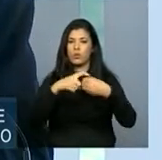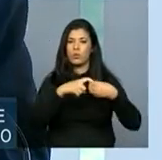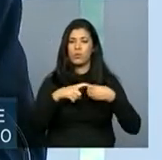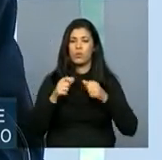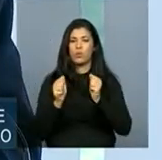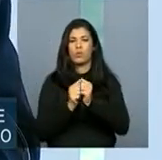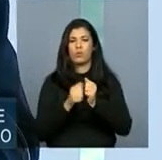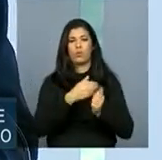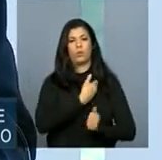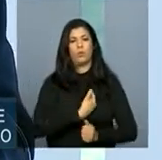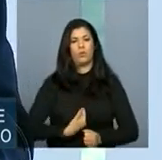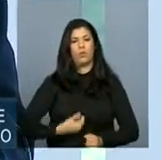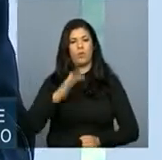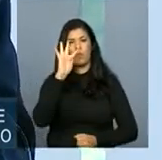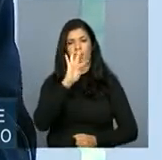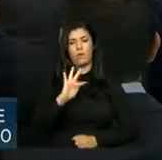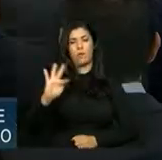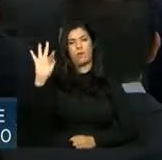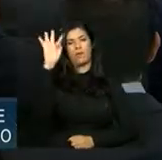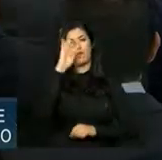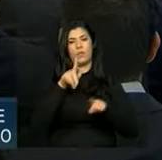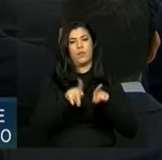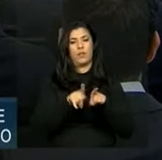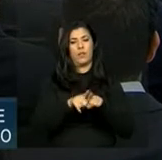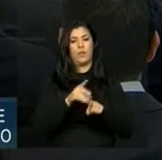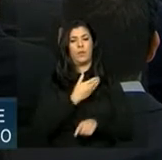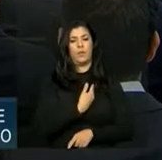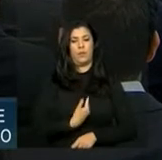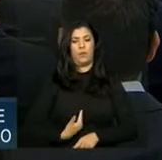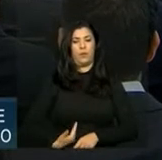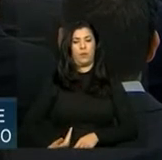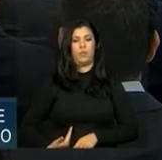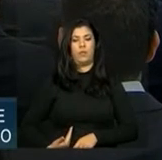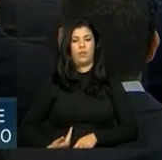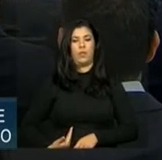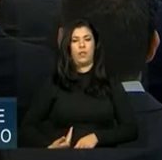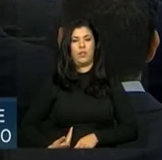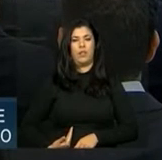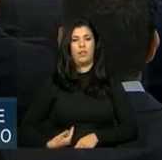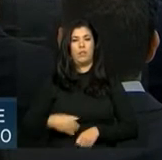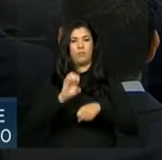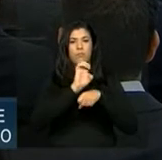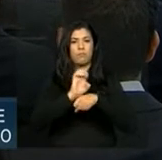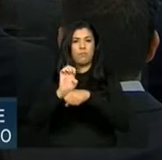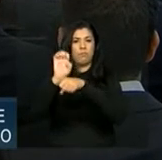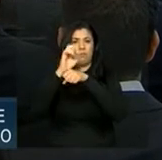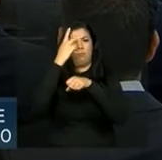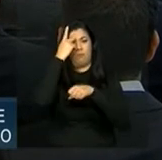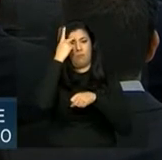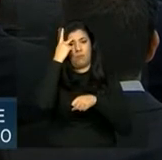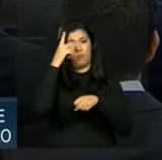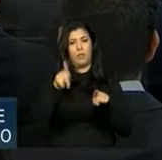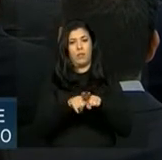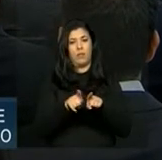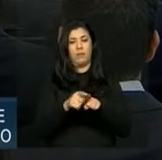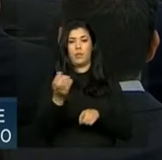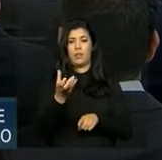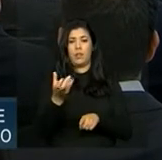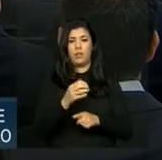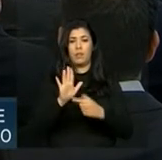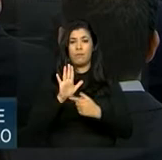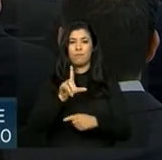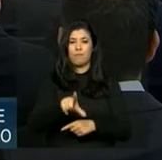entre o governo federal e o governo é Estadual de quero aqui